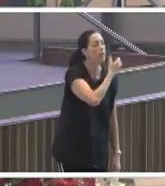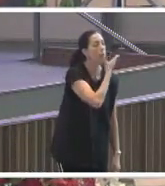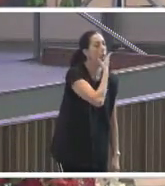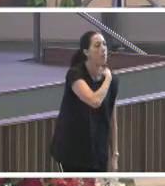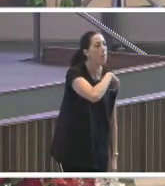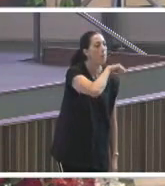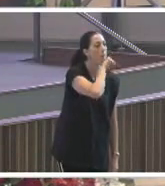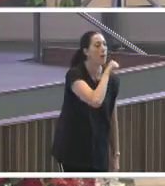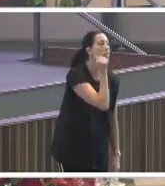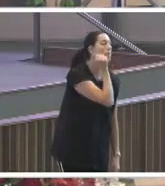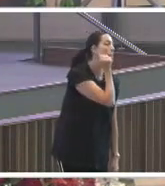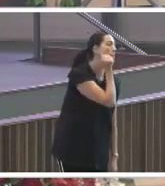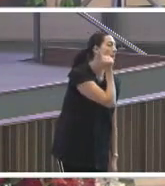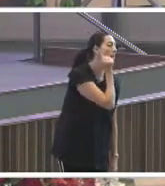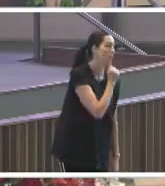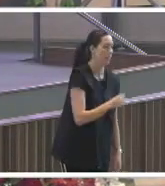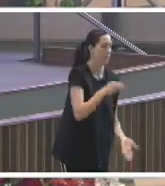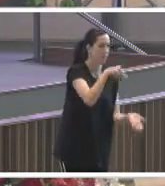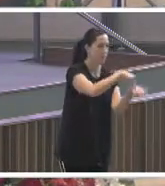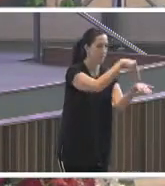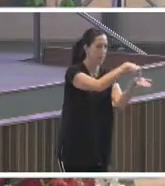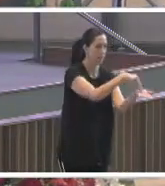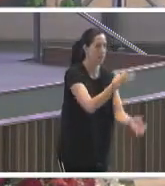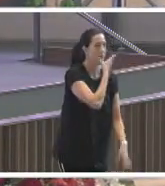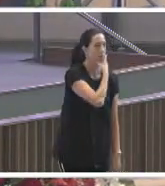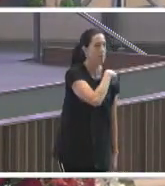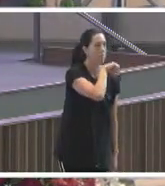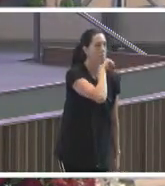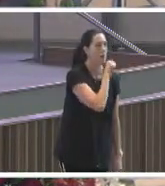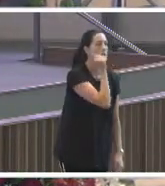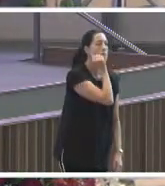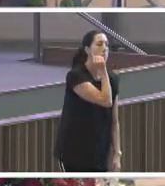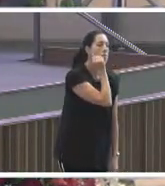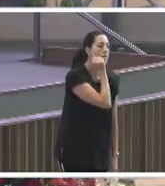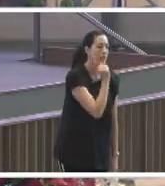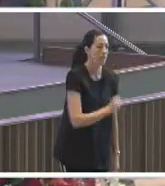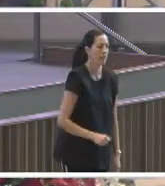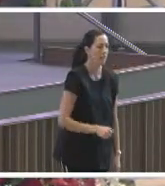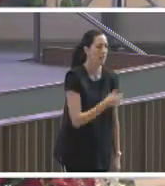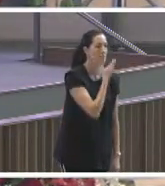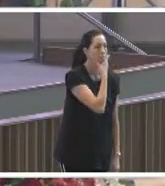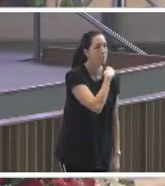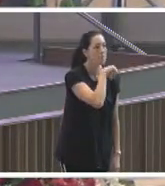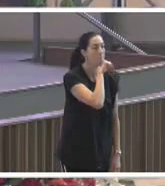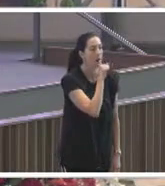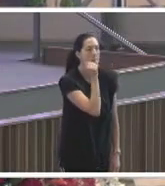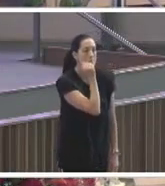e mães, pode ficar de pé, que eu quero olhar no olho aqui.